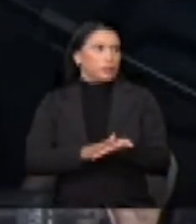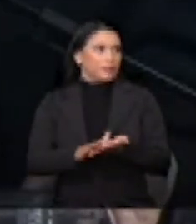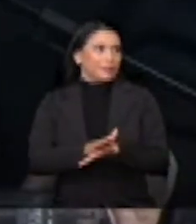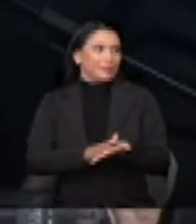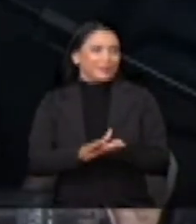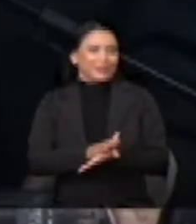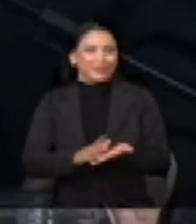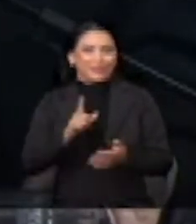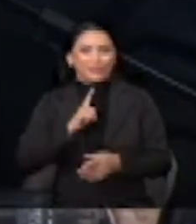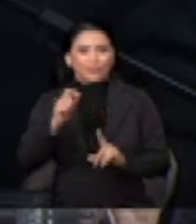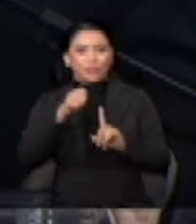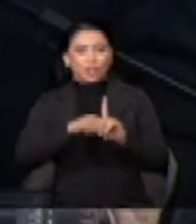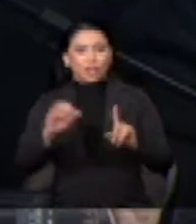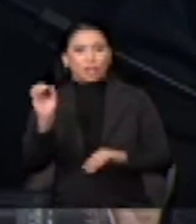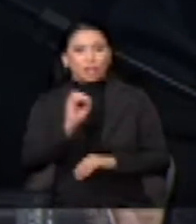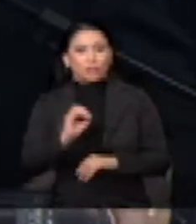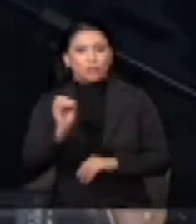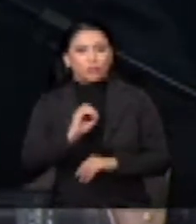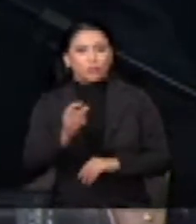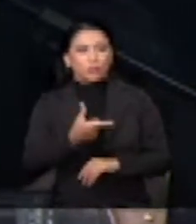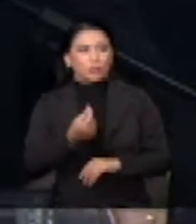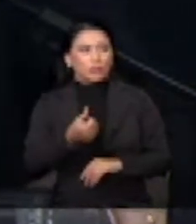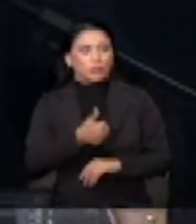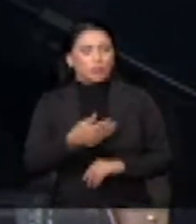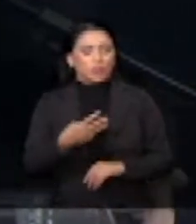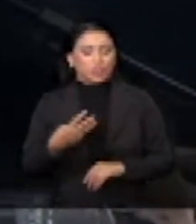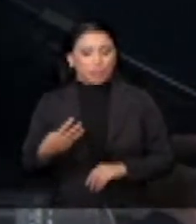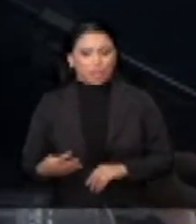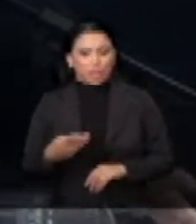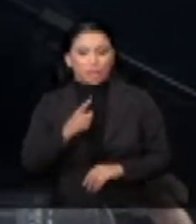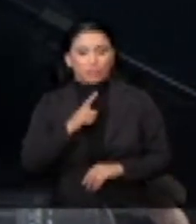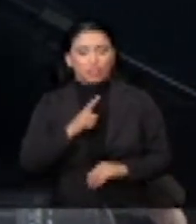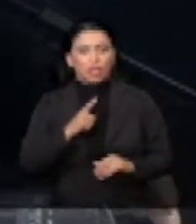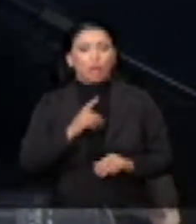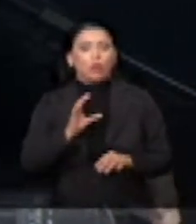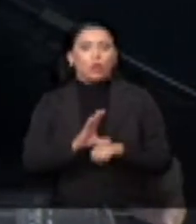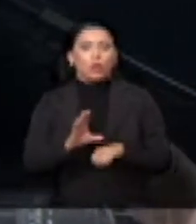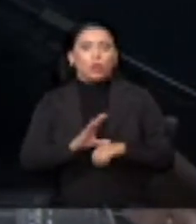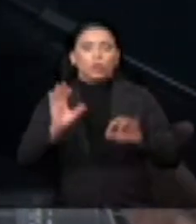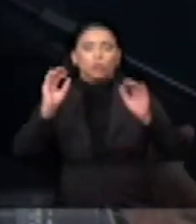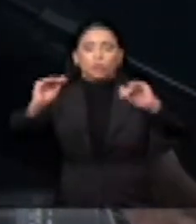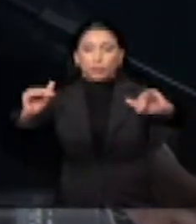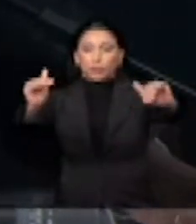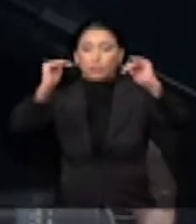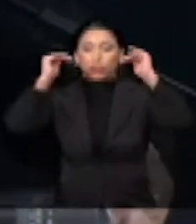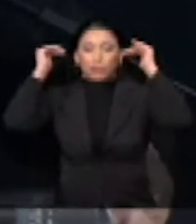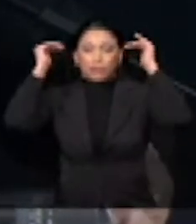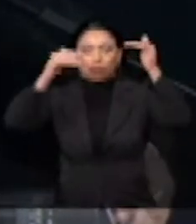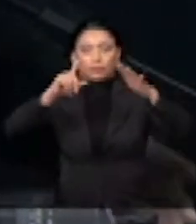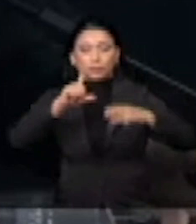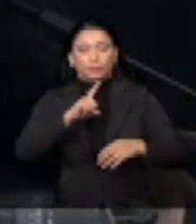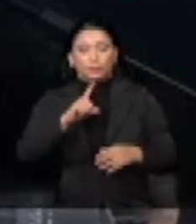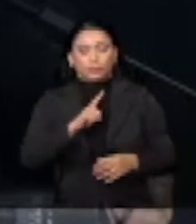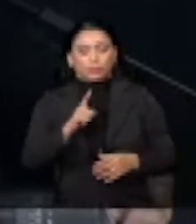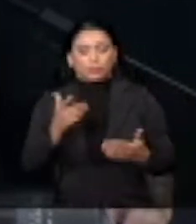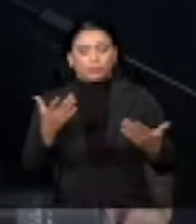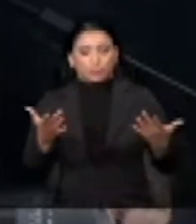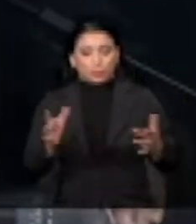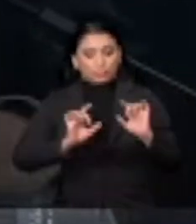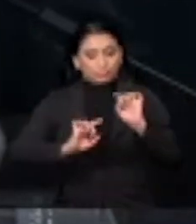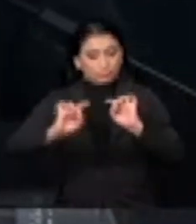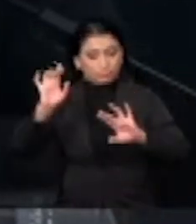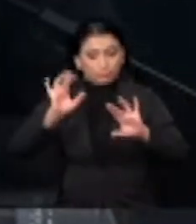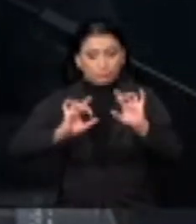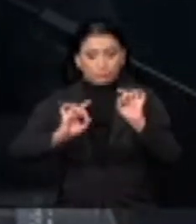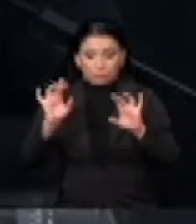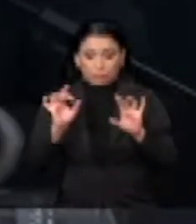essa esse ato de se abrir um curso de nível superior foi excepcionalizado criou-se uma